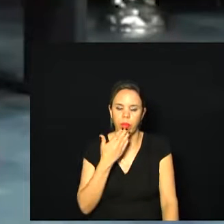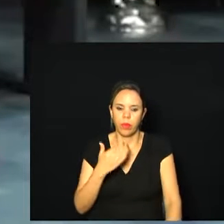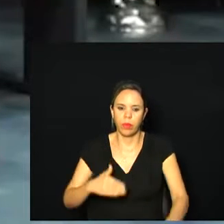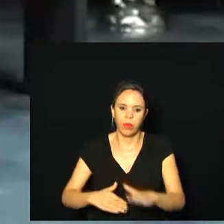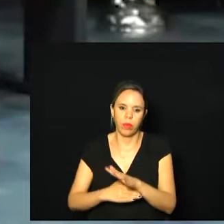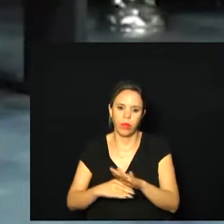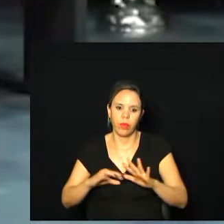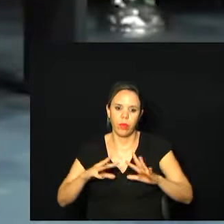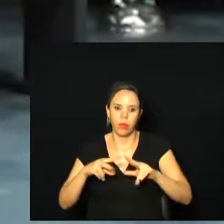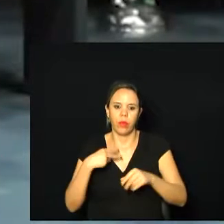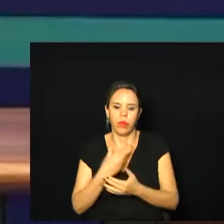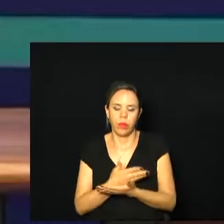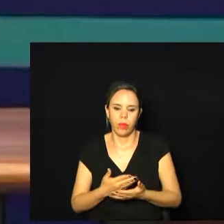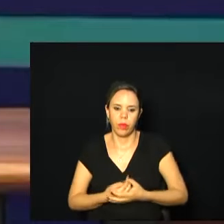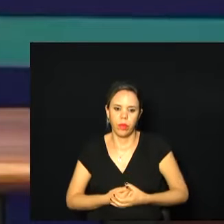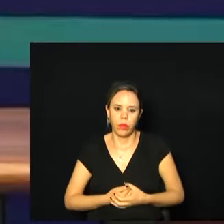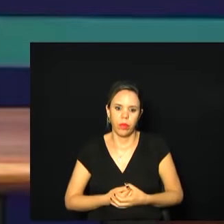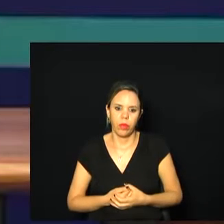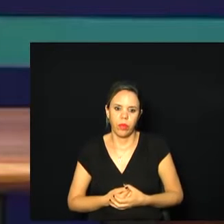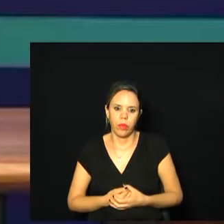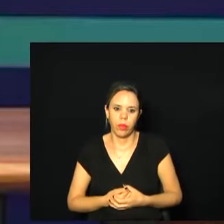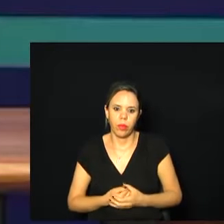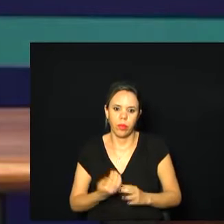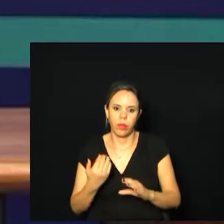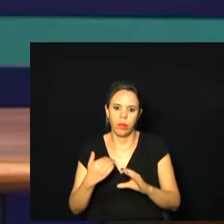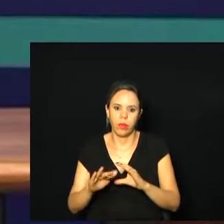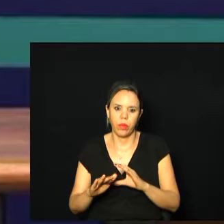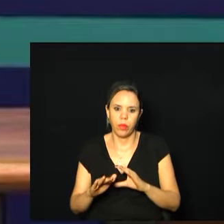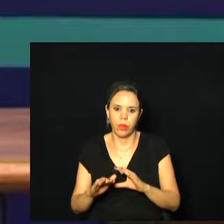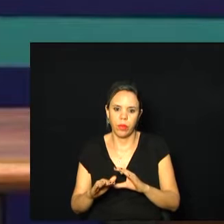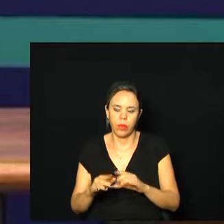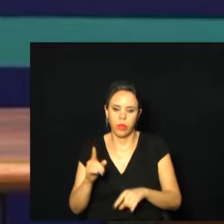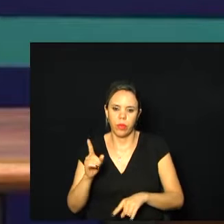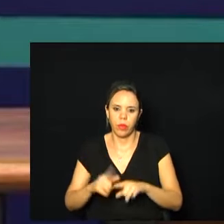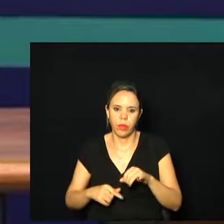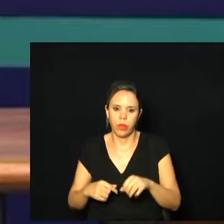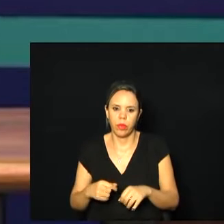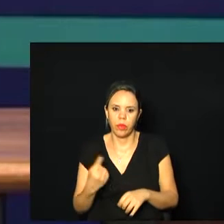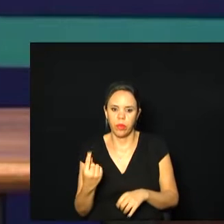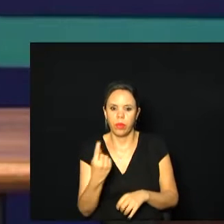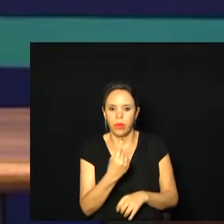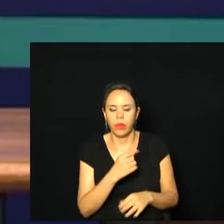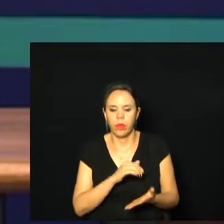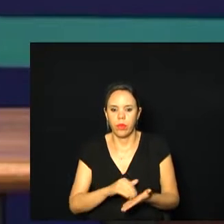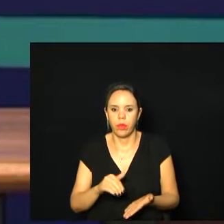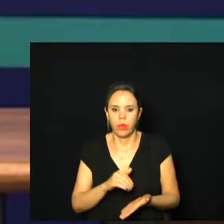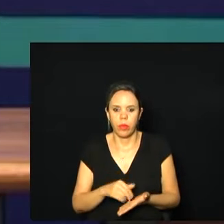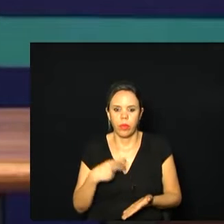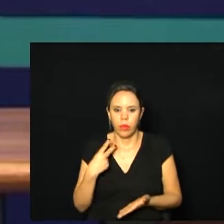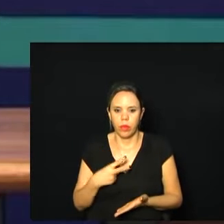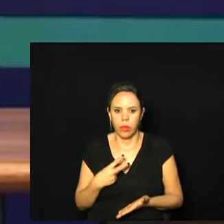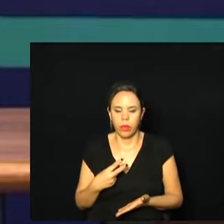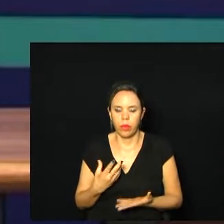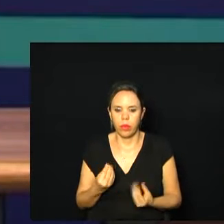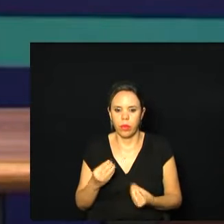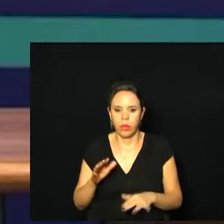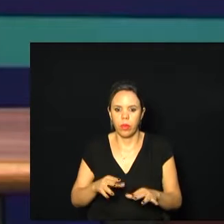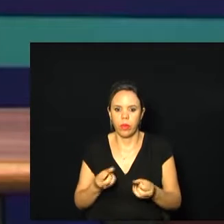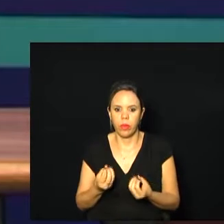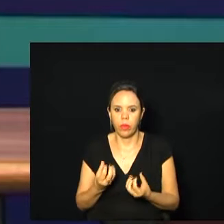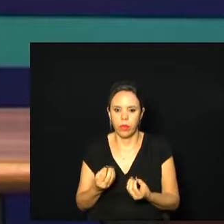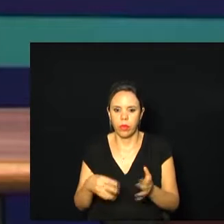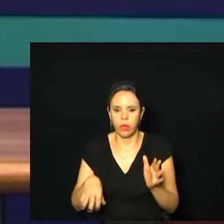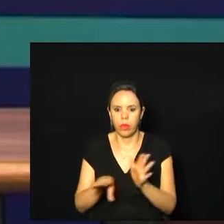Câmara, em nome de todos os vereadores, que enviasse esse material para cada gabinete, porque muitas dessas